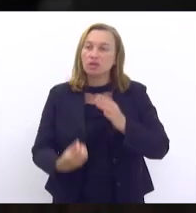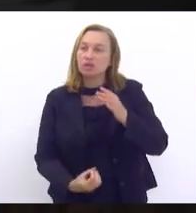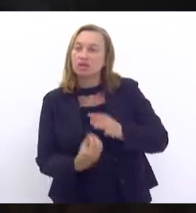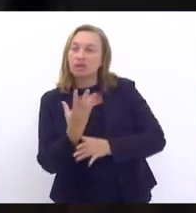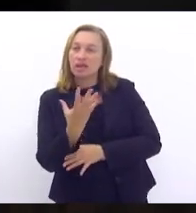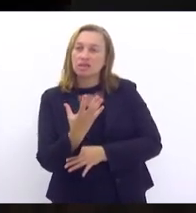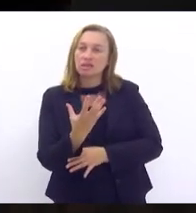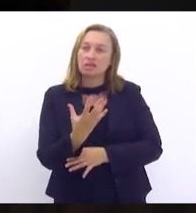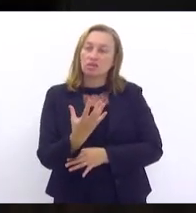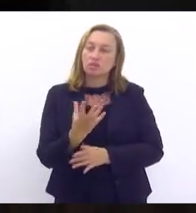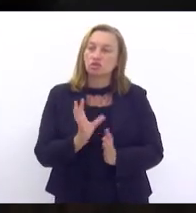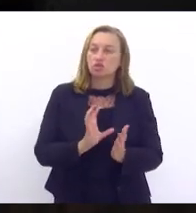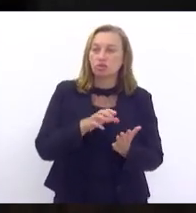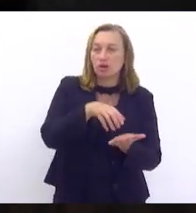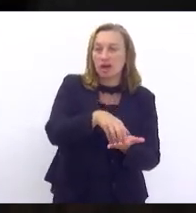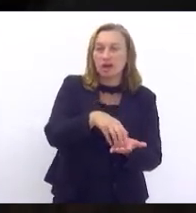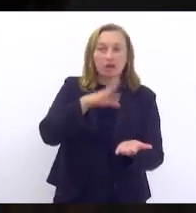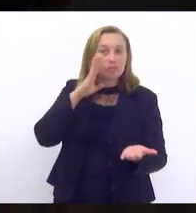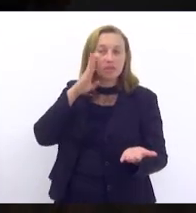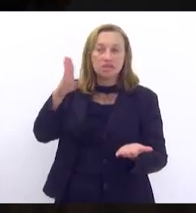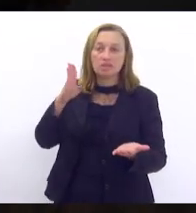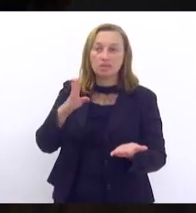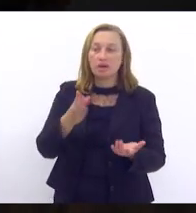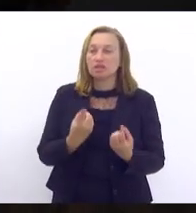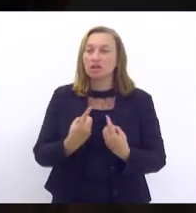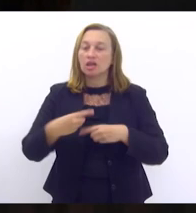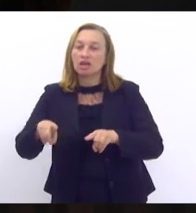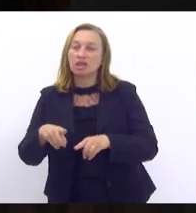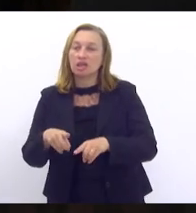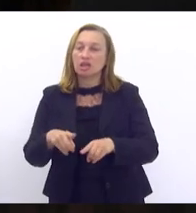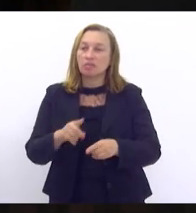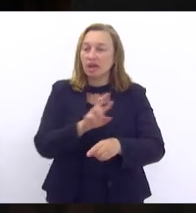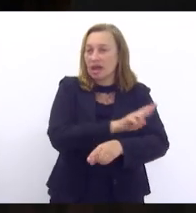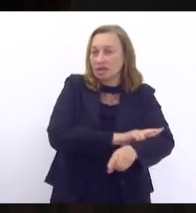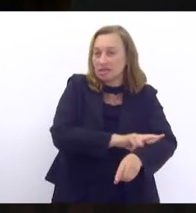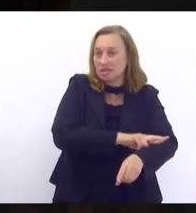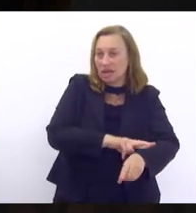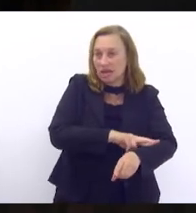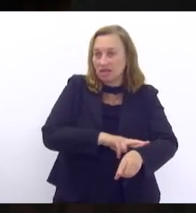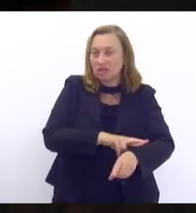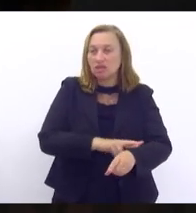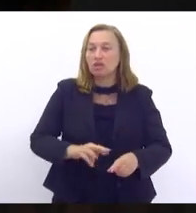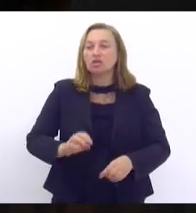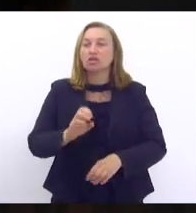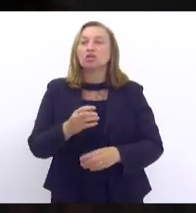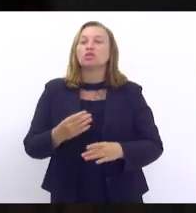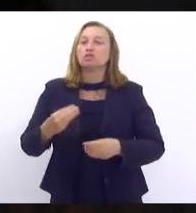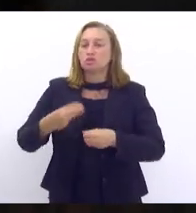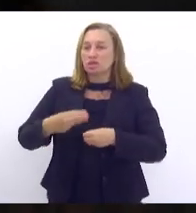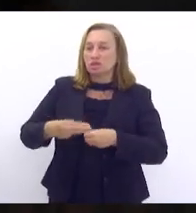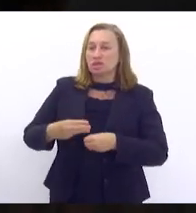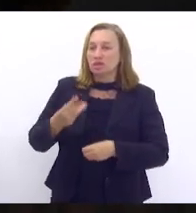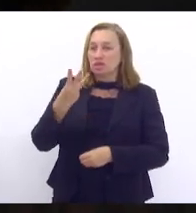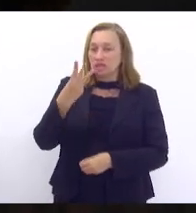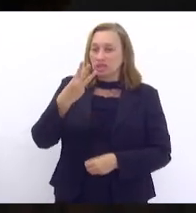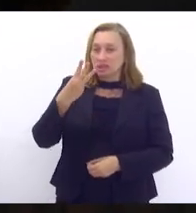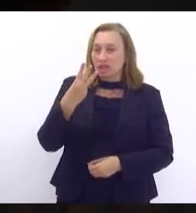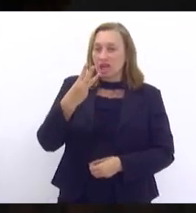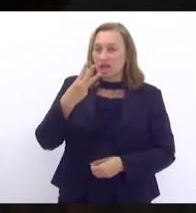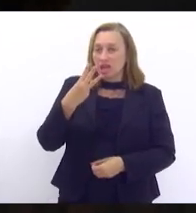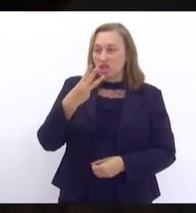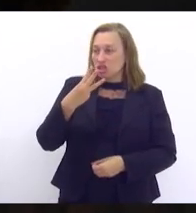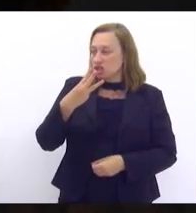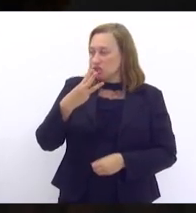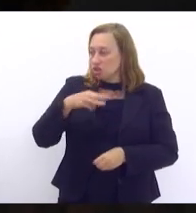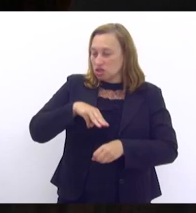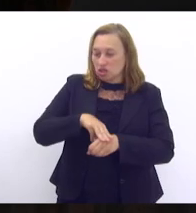implantação de uma unidade especializada em crimes raciais e delitos de intolerância no município de Três Rios. Parecer da Comissão de